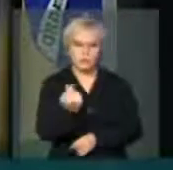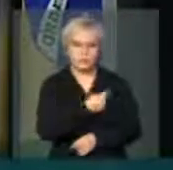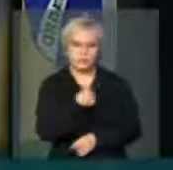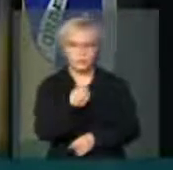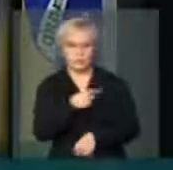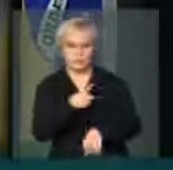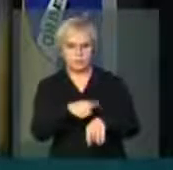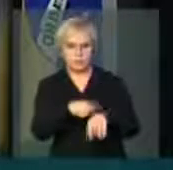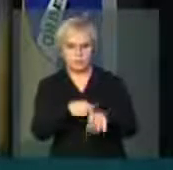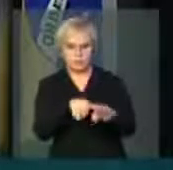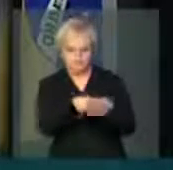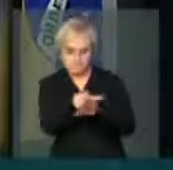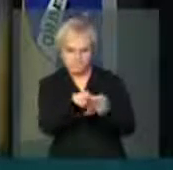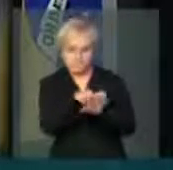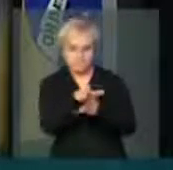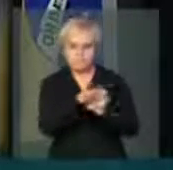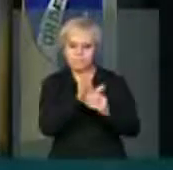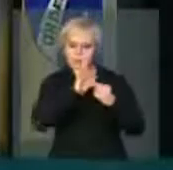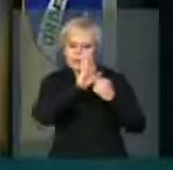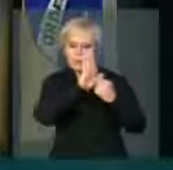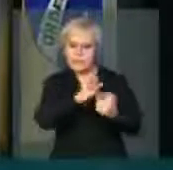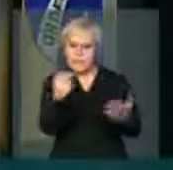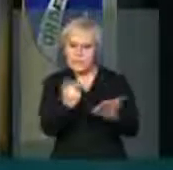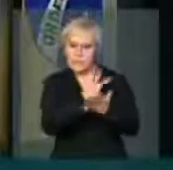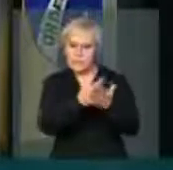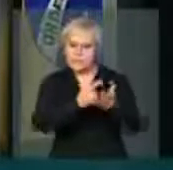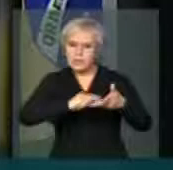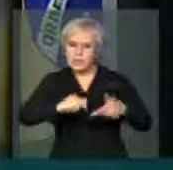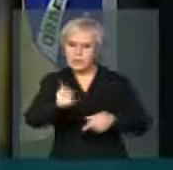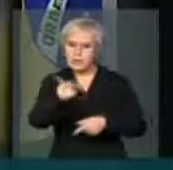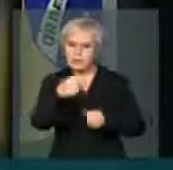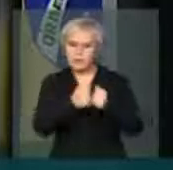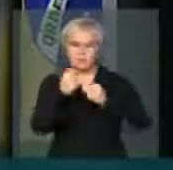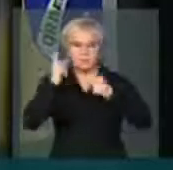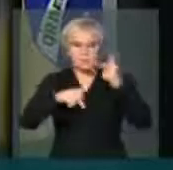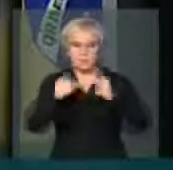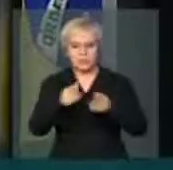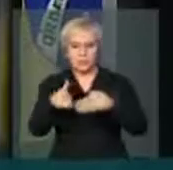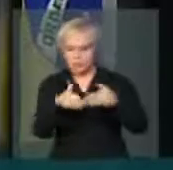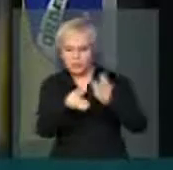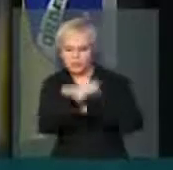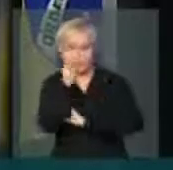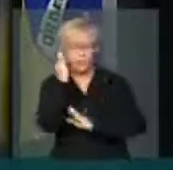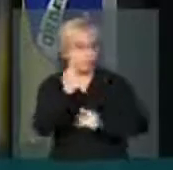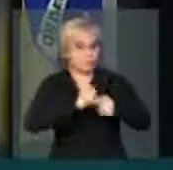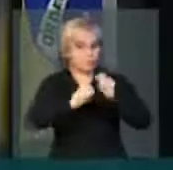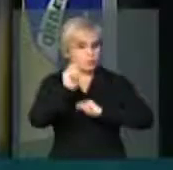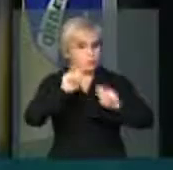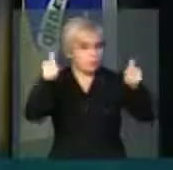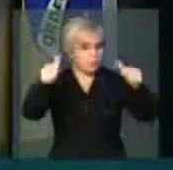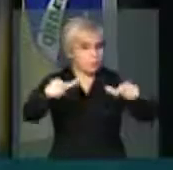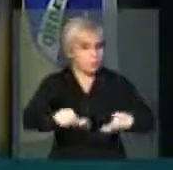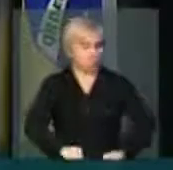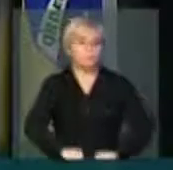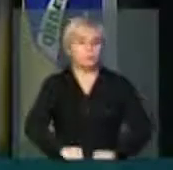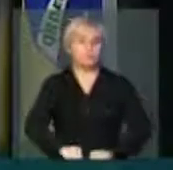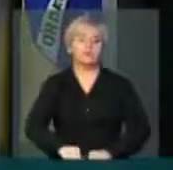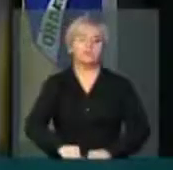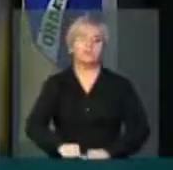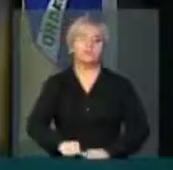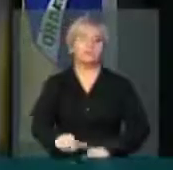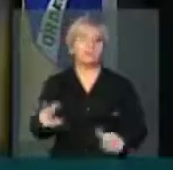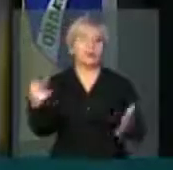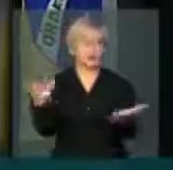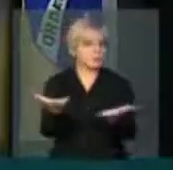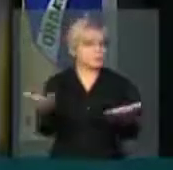oposição cansaram de mostrar que os rumos políticos e da condução da economia iam nos levar ao cenário de